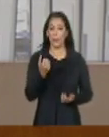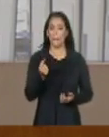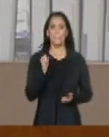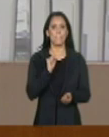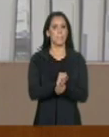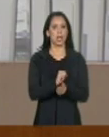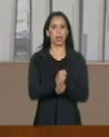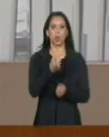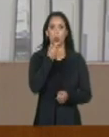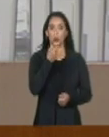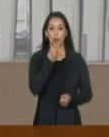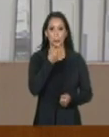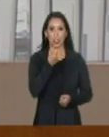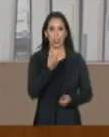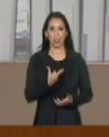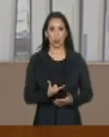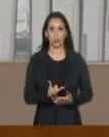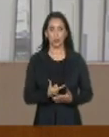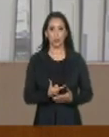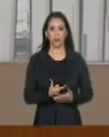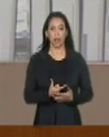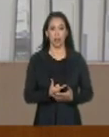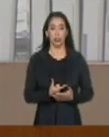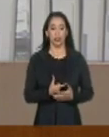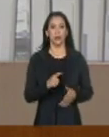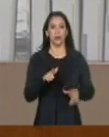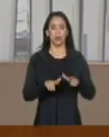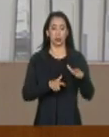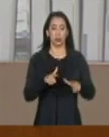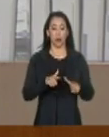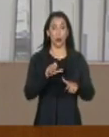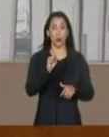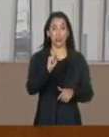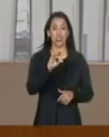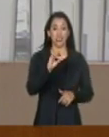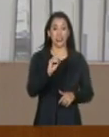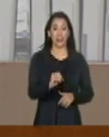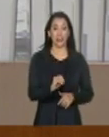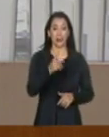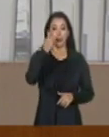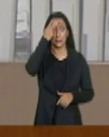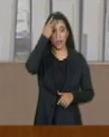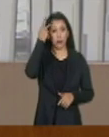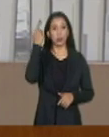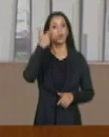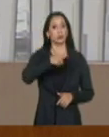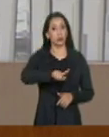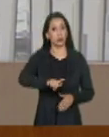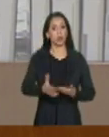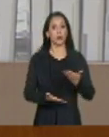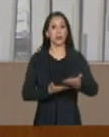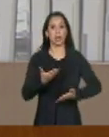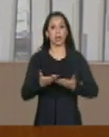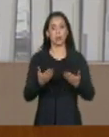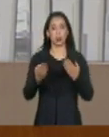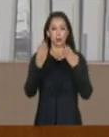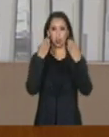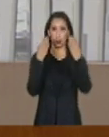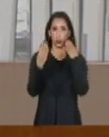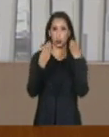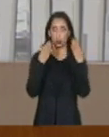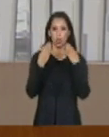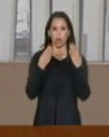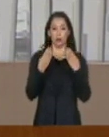Só no Serviço Municipal Santa Maria acolhe 80 pessoas ainda seguem em tratamento psiquiátrico, matéria de janeiro